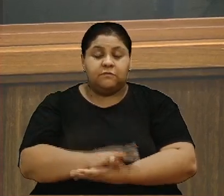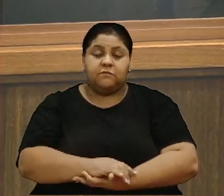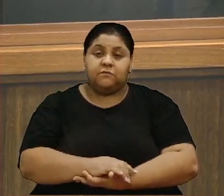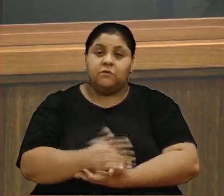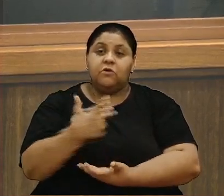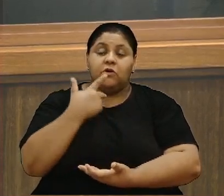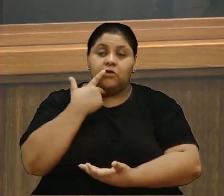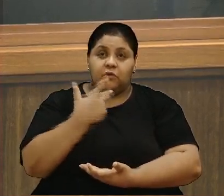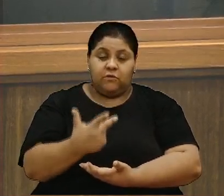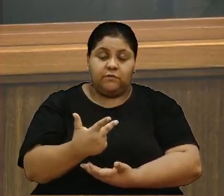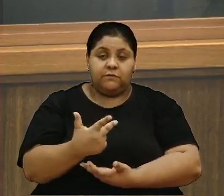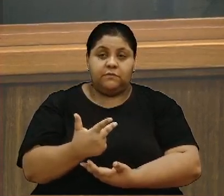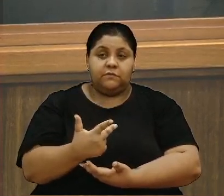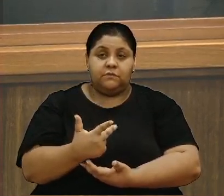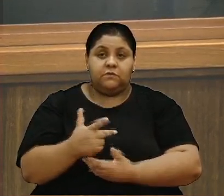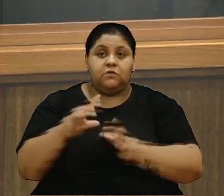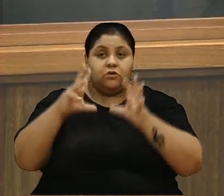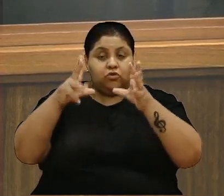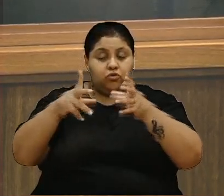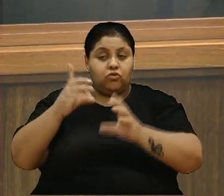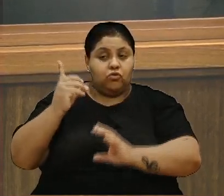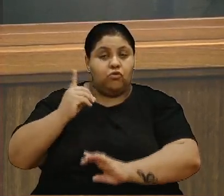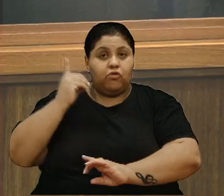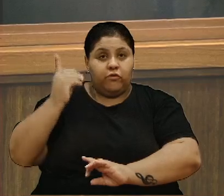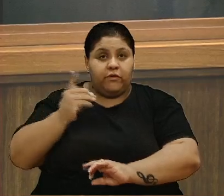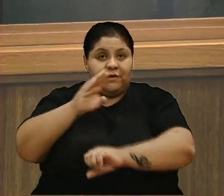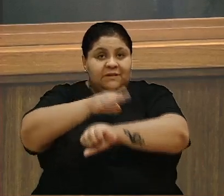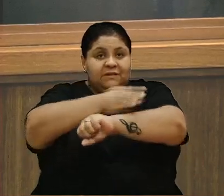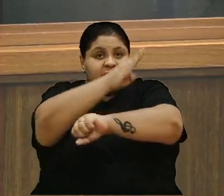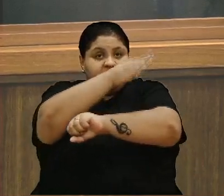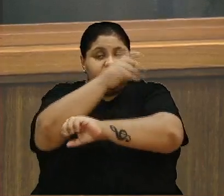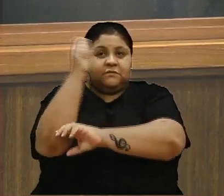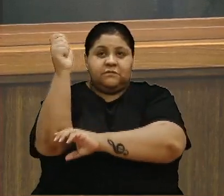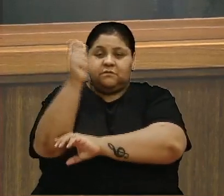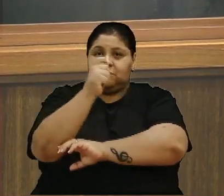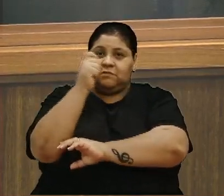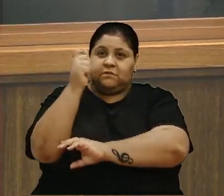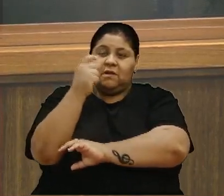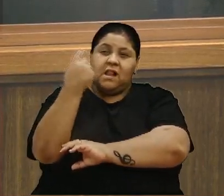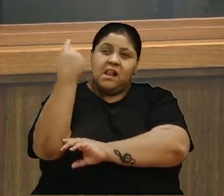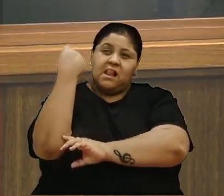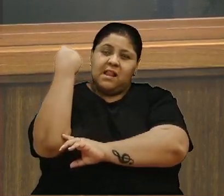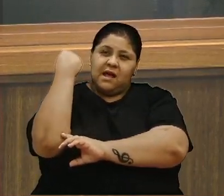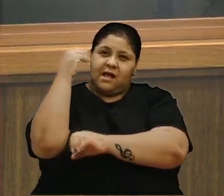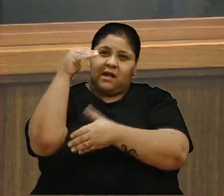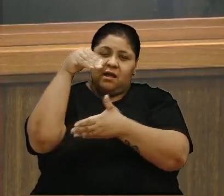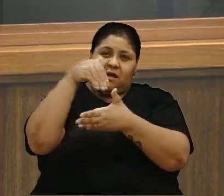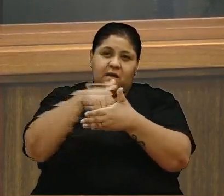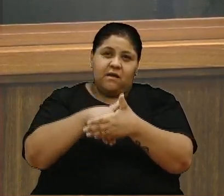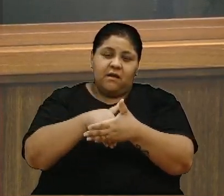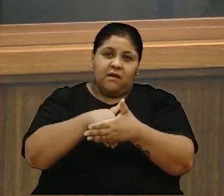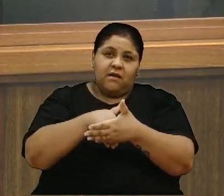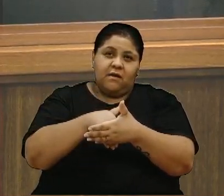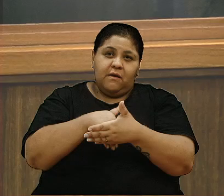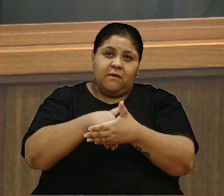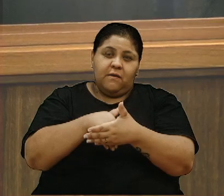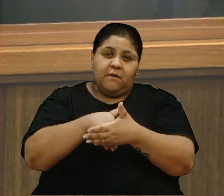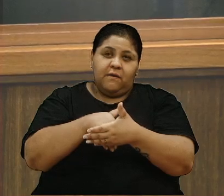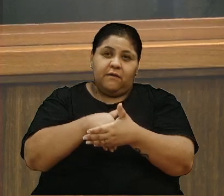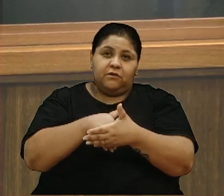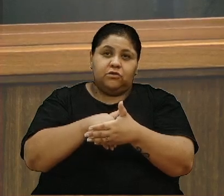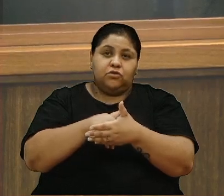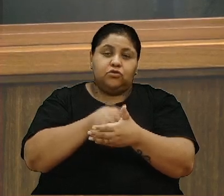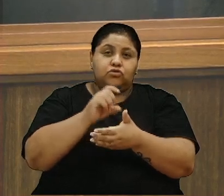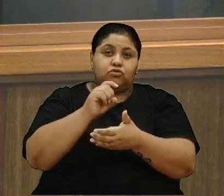aqui, todos os deputados da Serra, à época dessa votação, com exceção do deputado Pepe